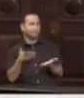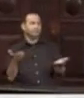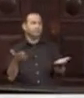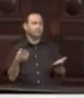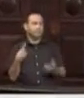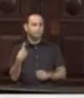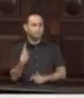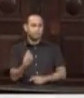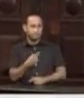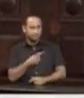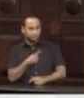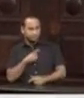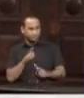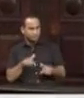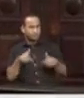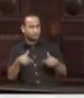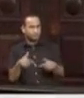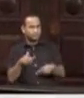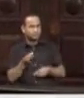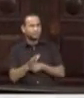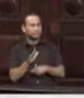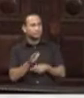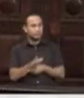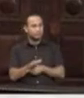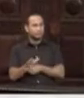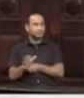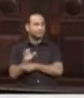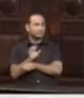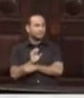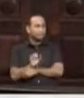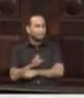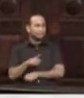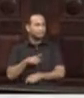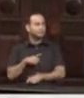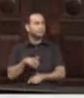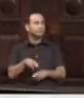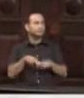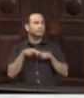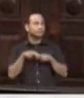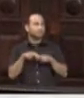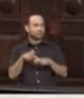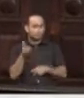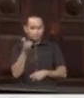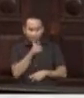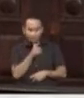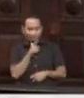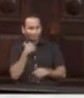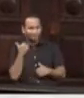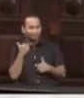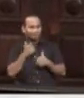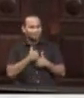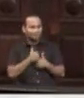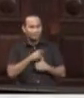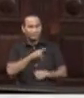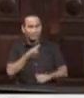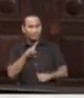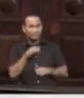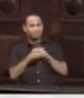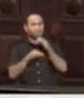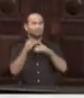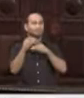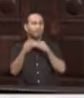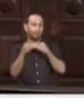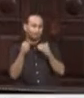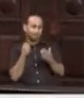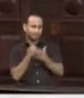pense em mecanismos para ajudar, inclusive, os estados, para repensar o Pacto Federativo, que seja não aumentando